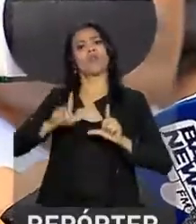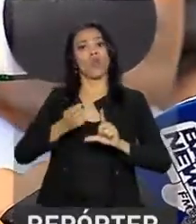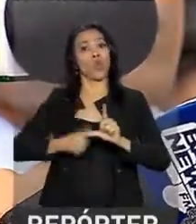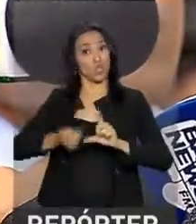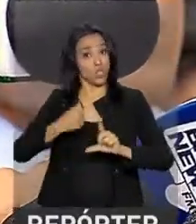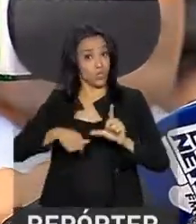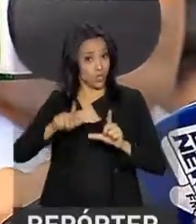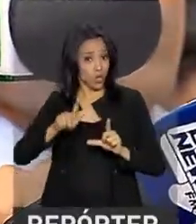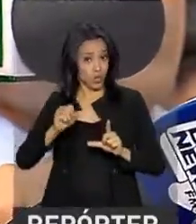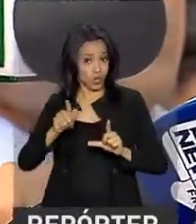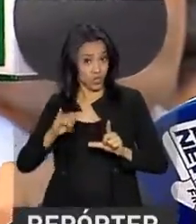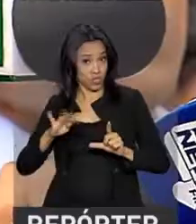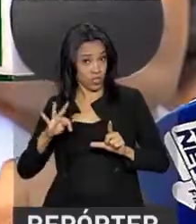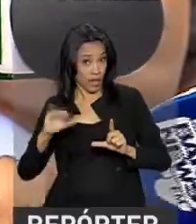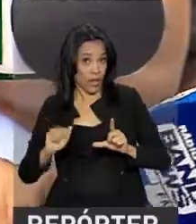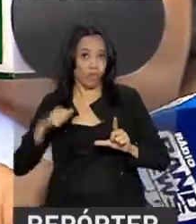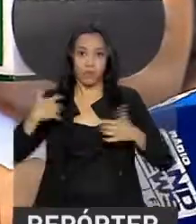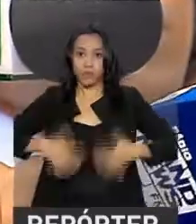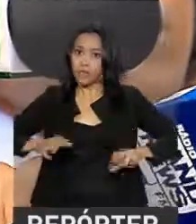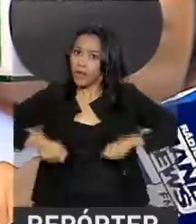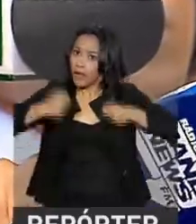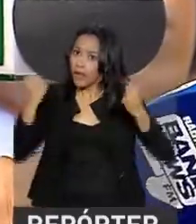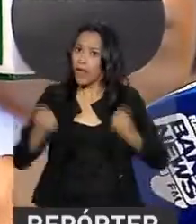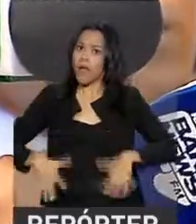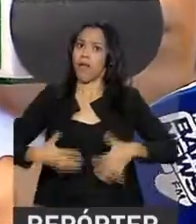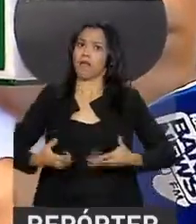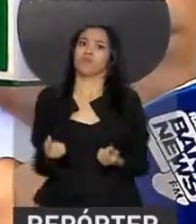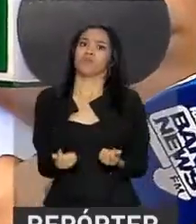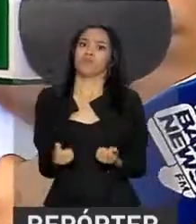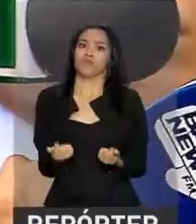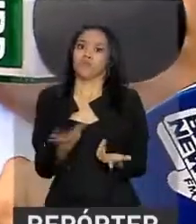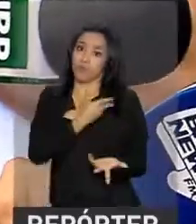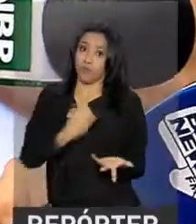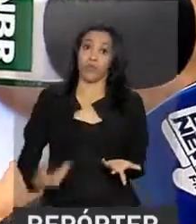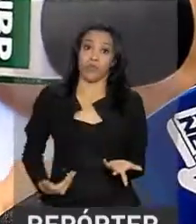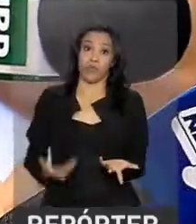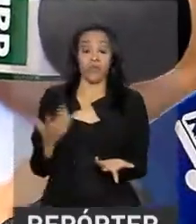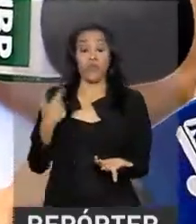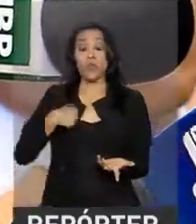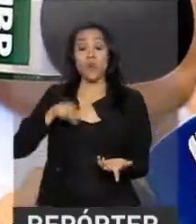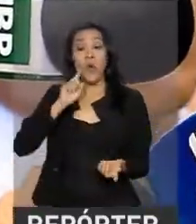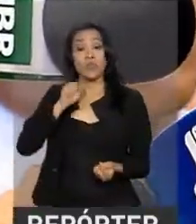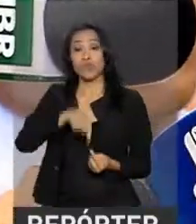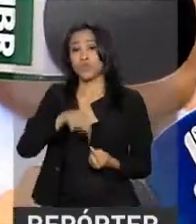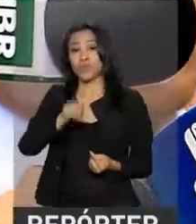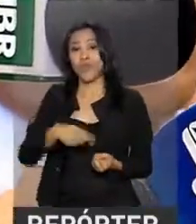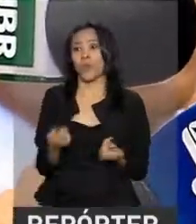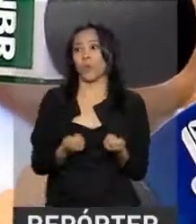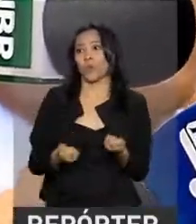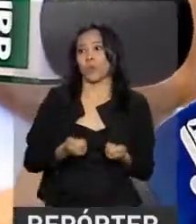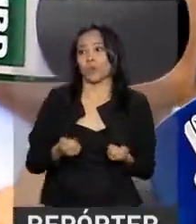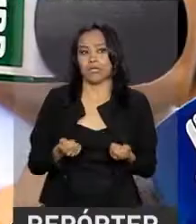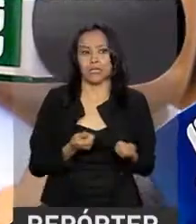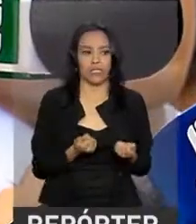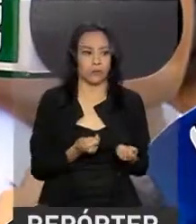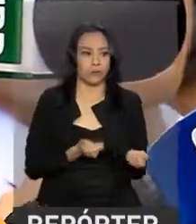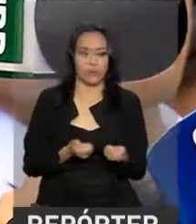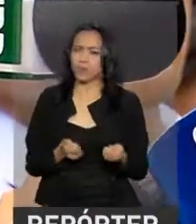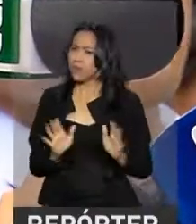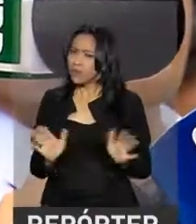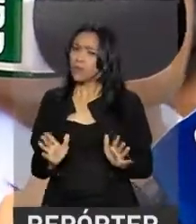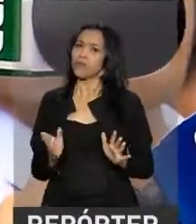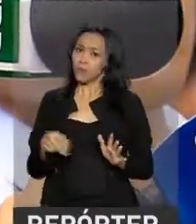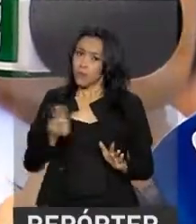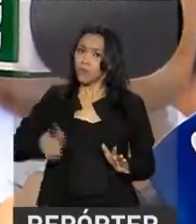público que nós queremos é zelar por esse gasto mas volto a repetir não há intenção de fazer economia o que nós queremos é que o